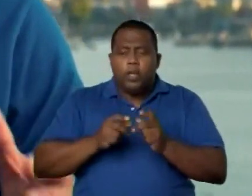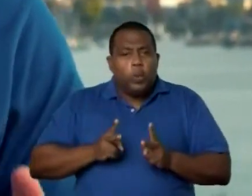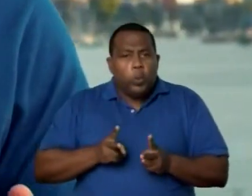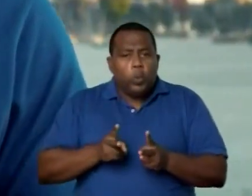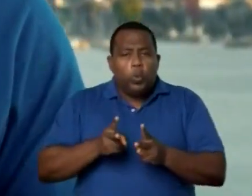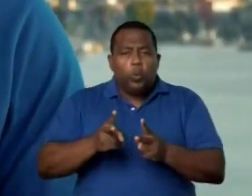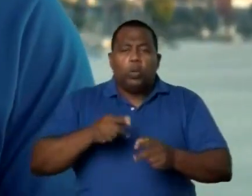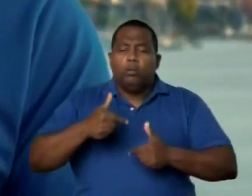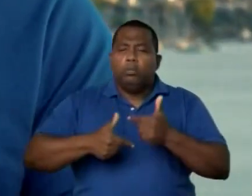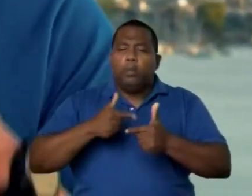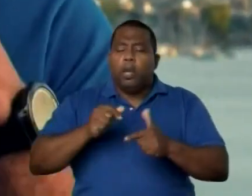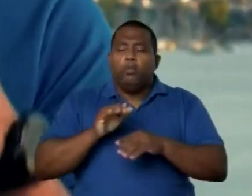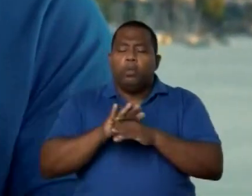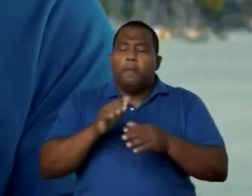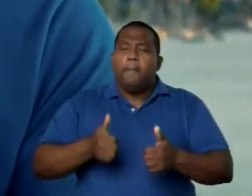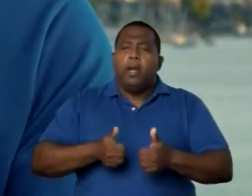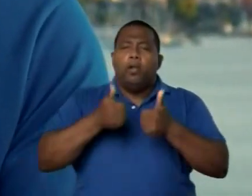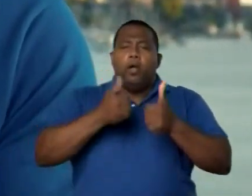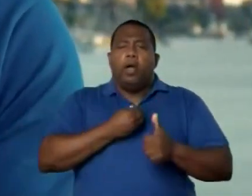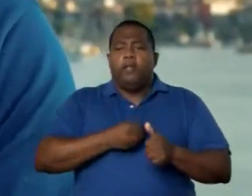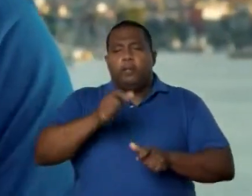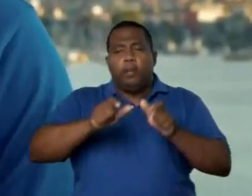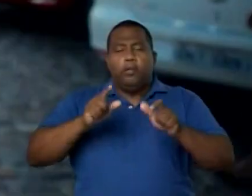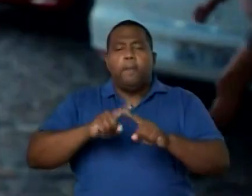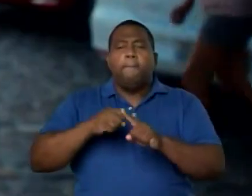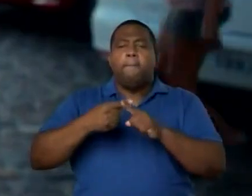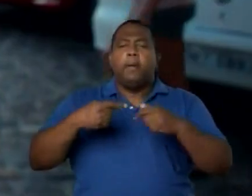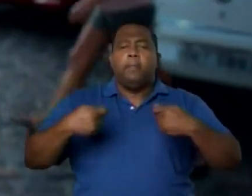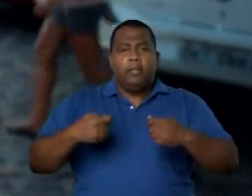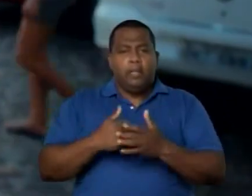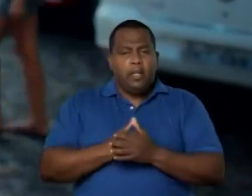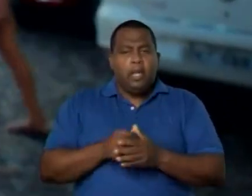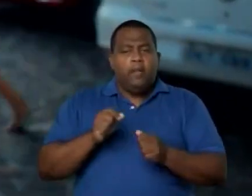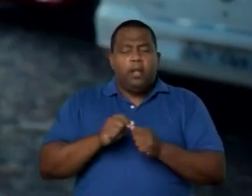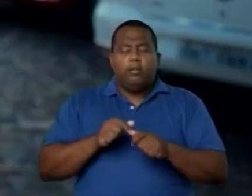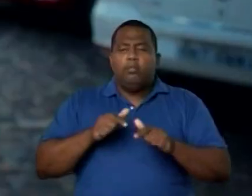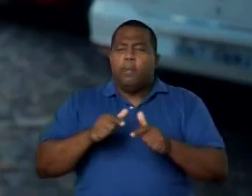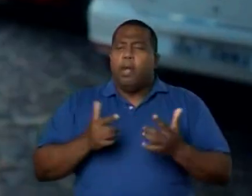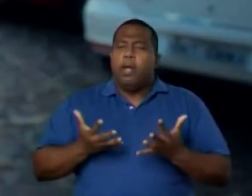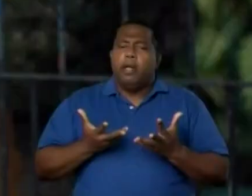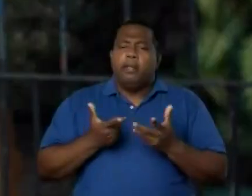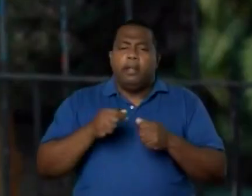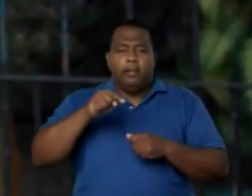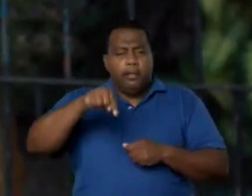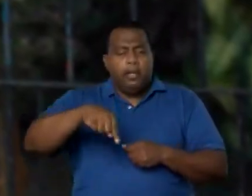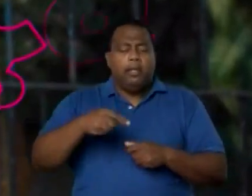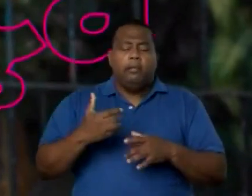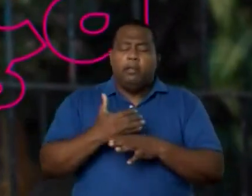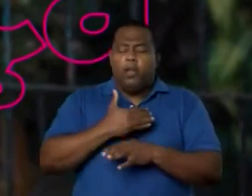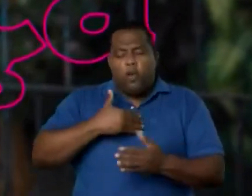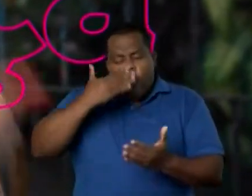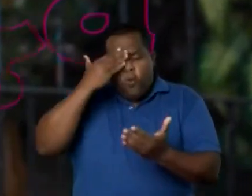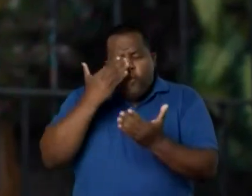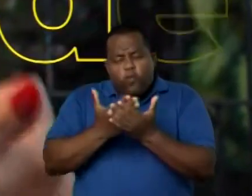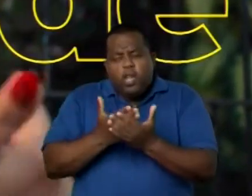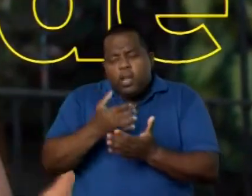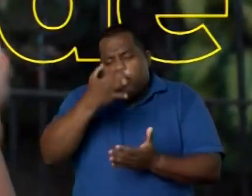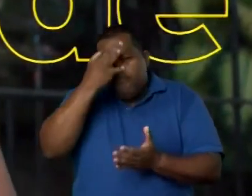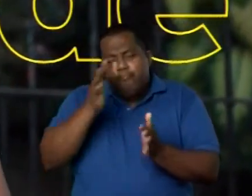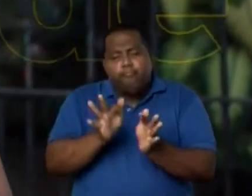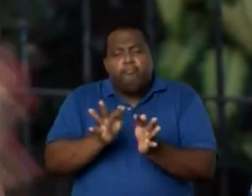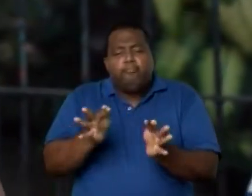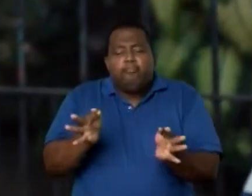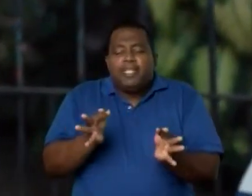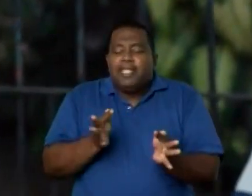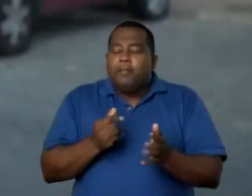seguir trabalhando para melhorar a vida de quem mais precisa. Porque tá fazendo um excelente trabalho na cidade. Muita confiança, humildade,